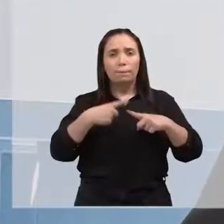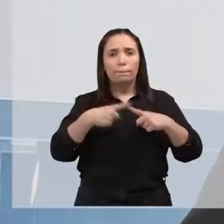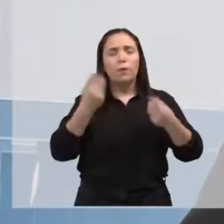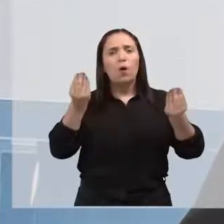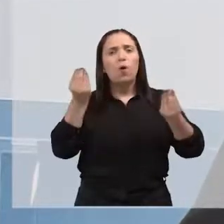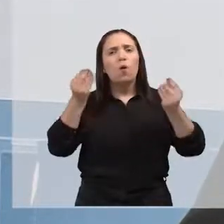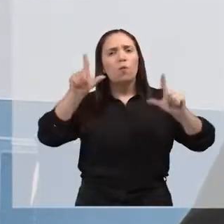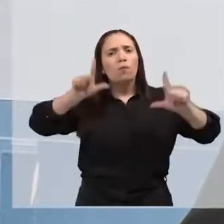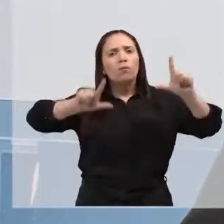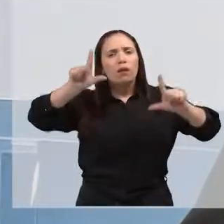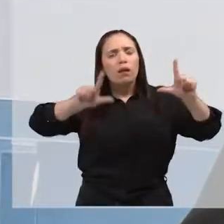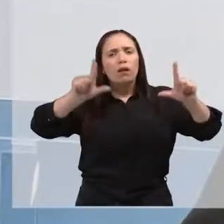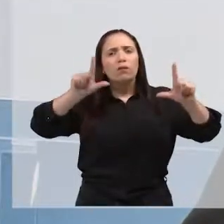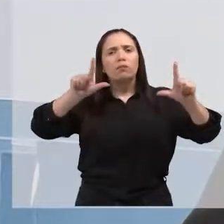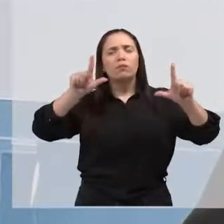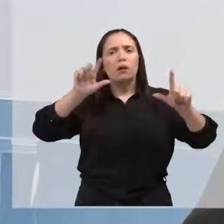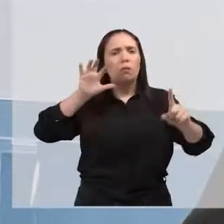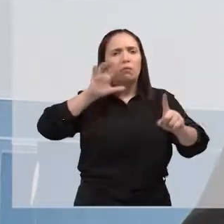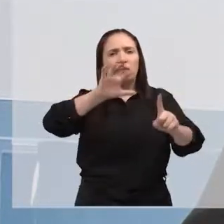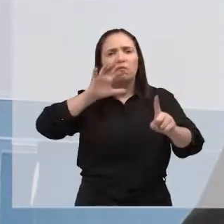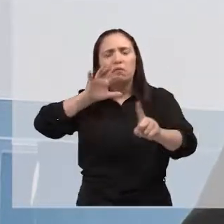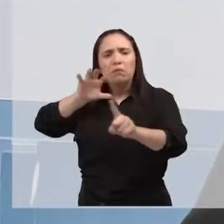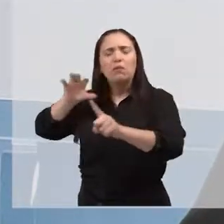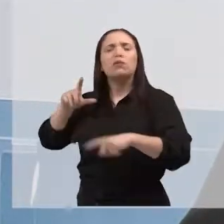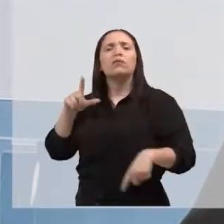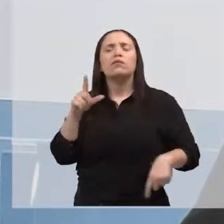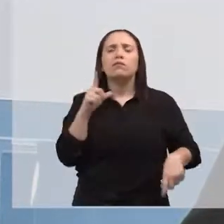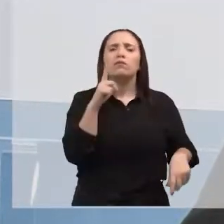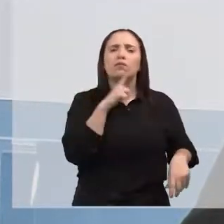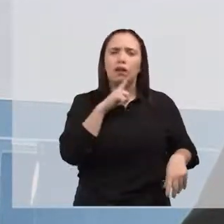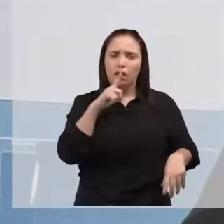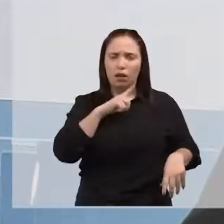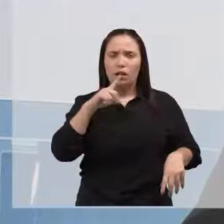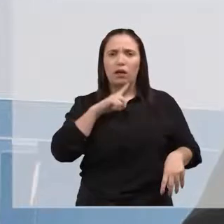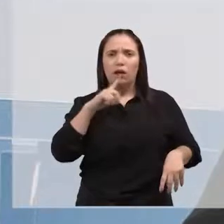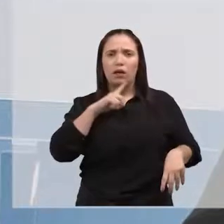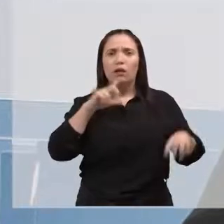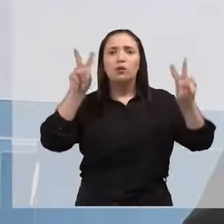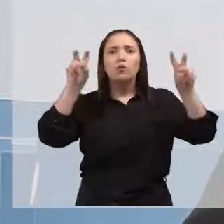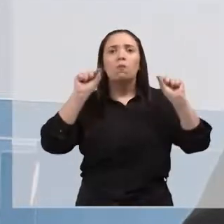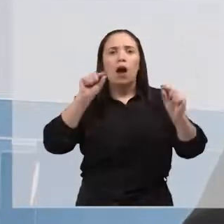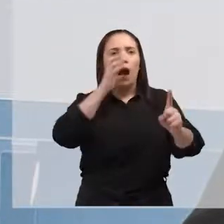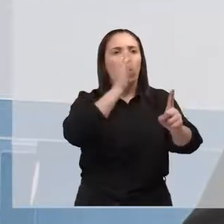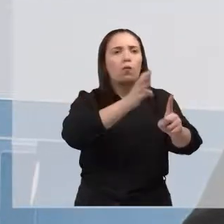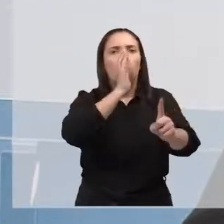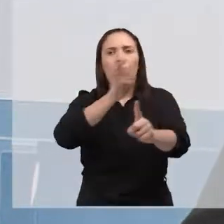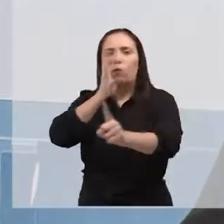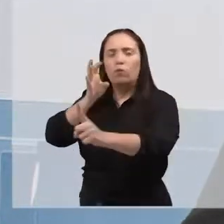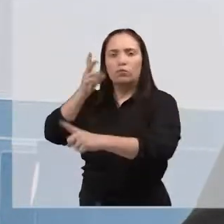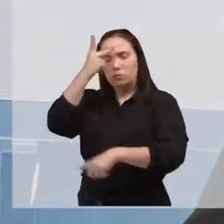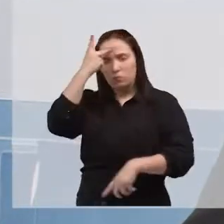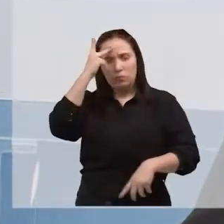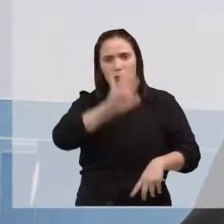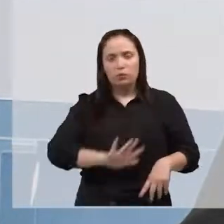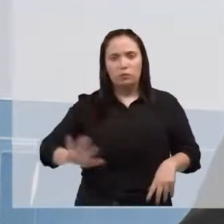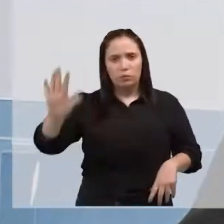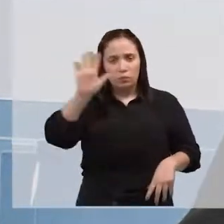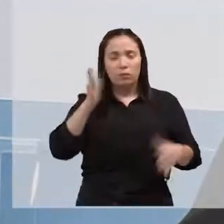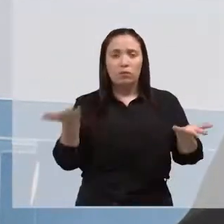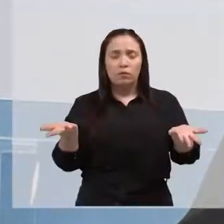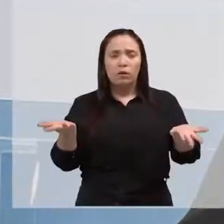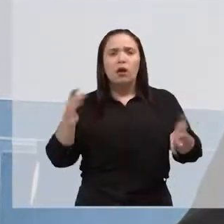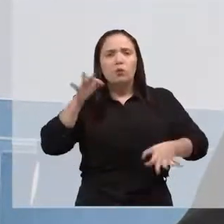mídia, à postura da imprensa e da mídia como um todo, nesse processo de caça às bruxas e vive o Brasil hoje. Até que ponto a